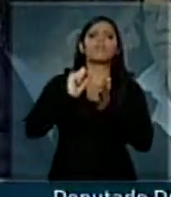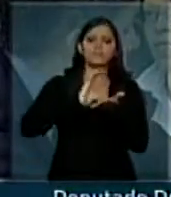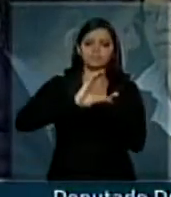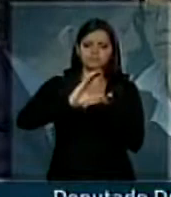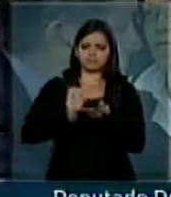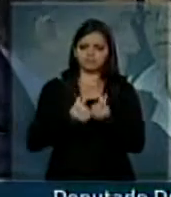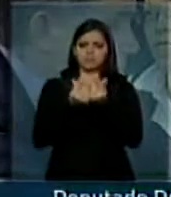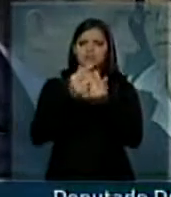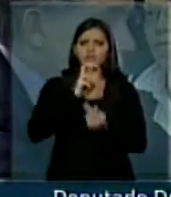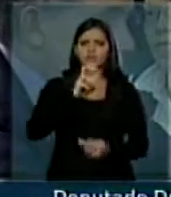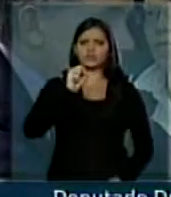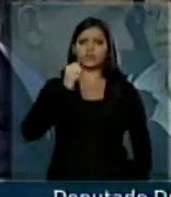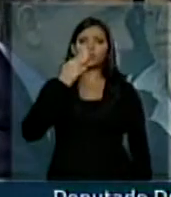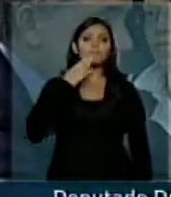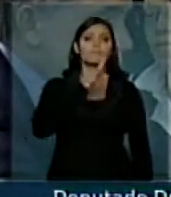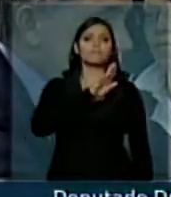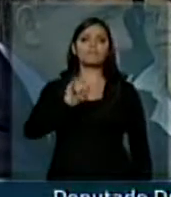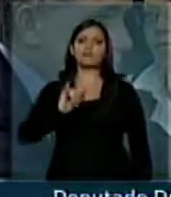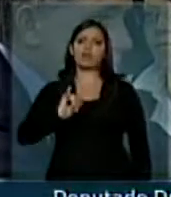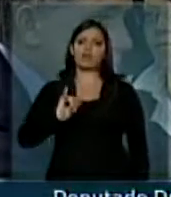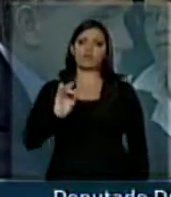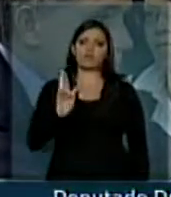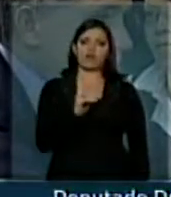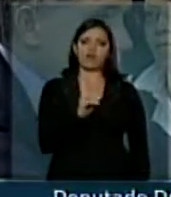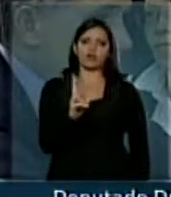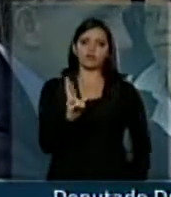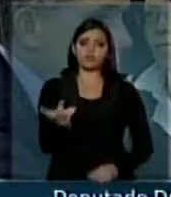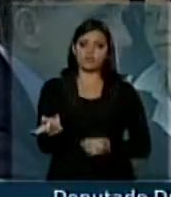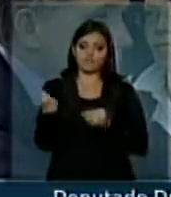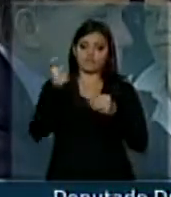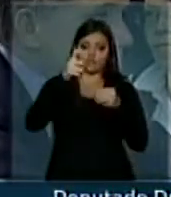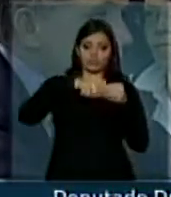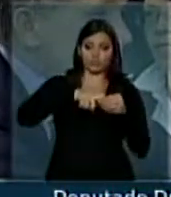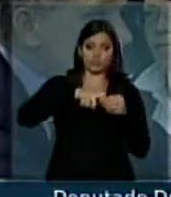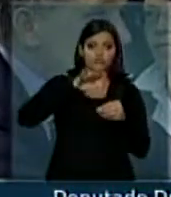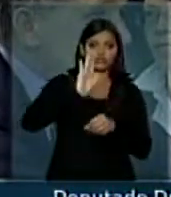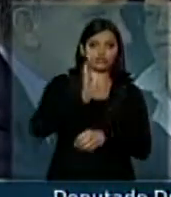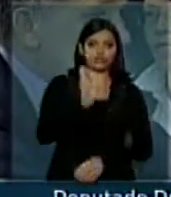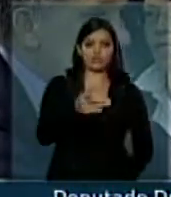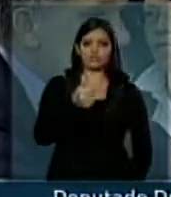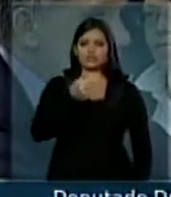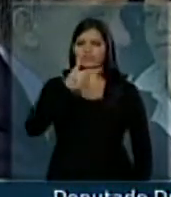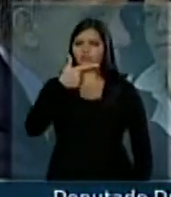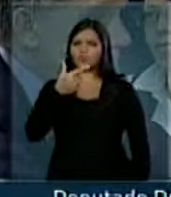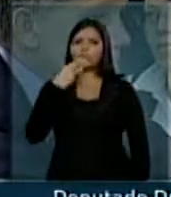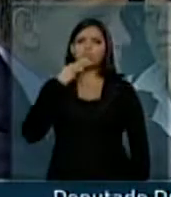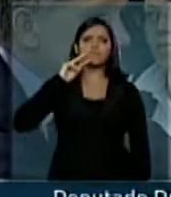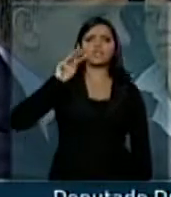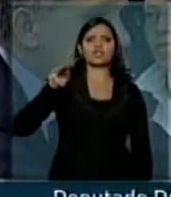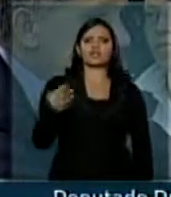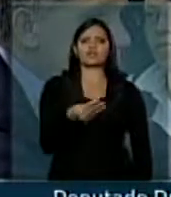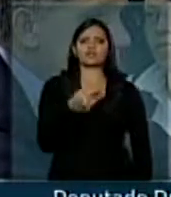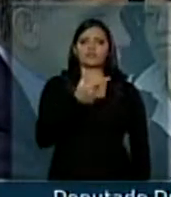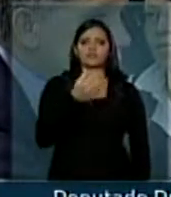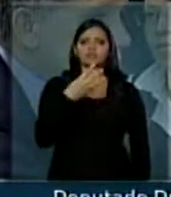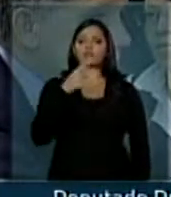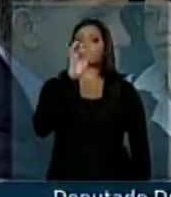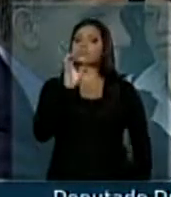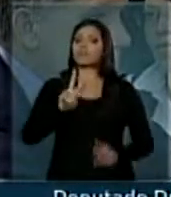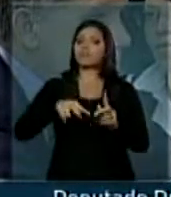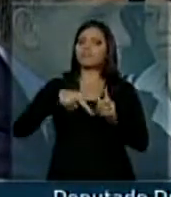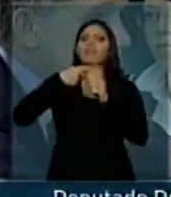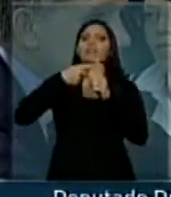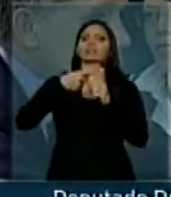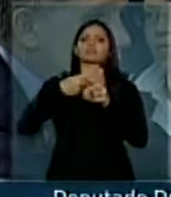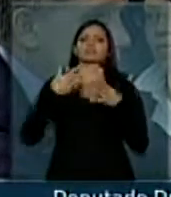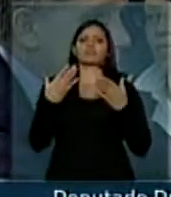investimentos da ordem de 58 bilhões, que quando ele retornou, já estava em 72 bilhões, 24% a mais.